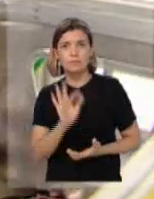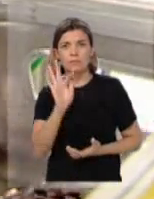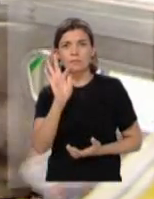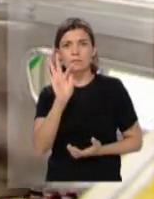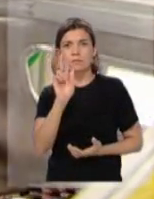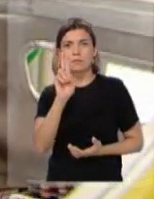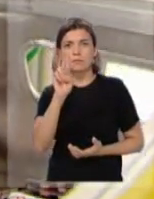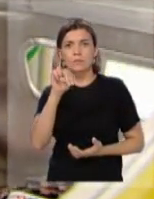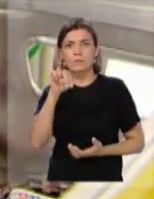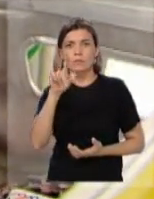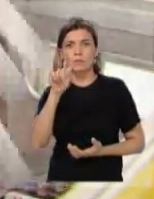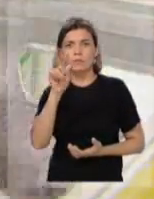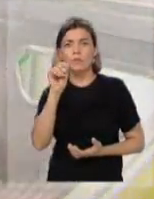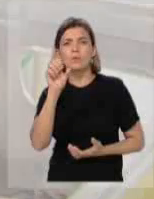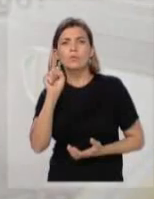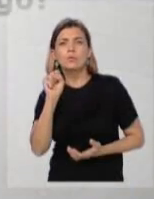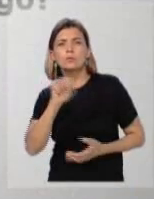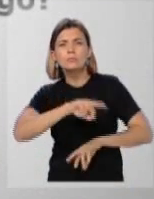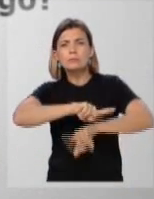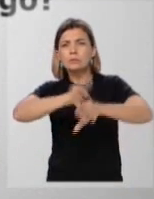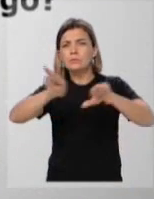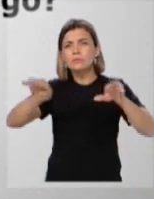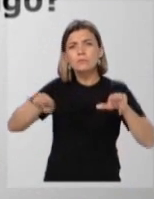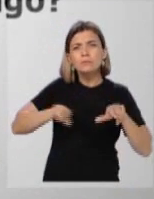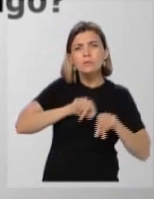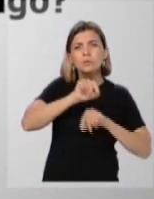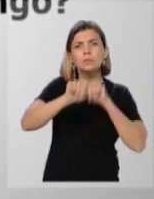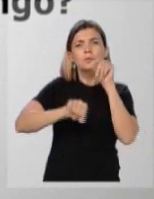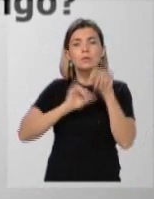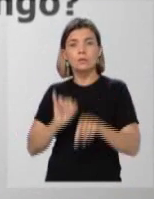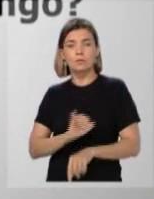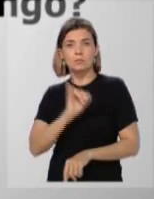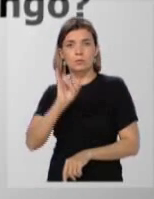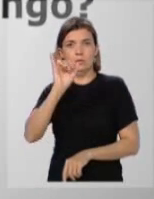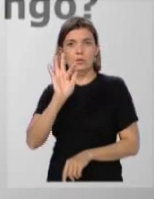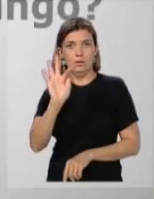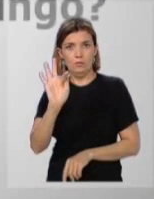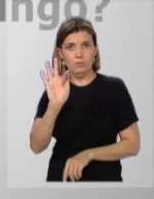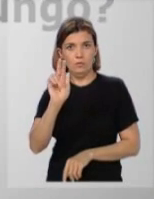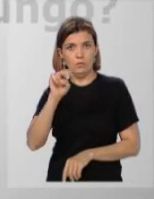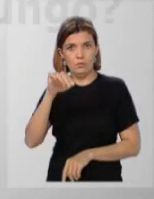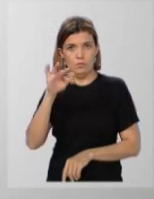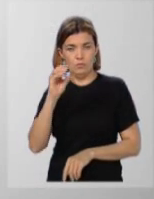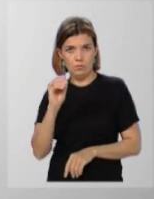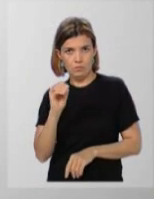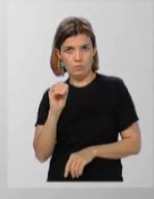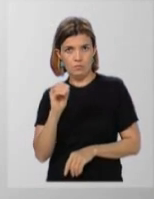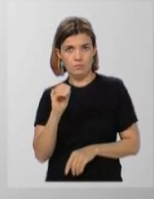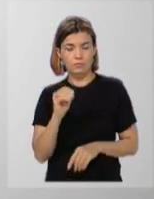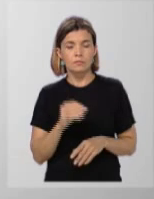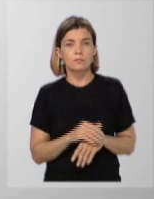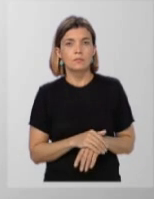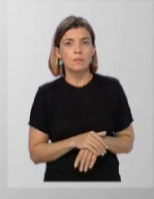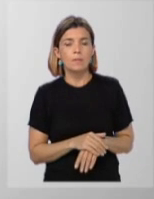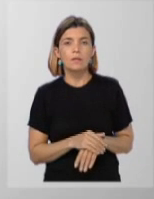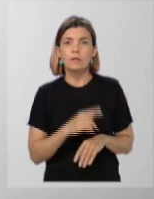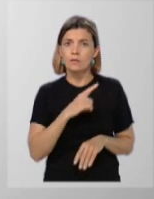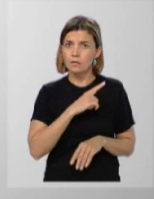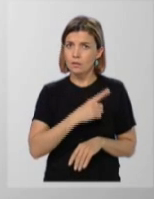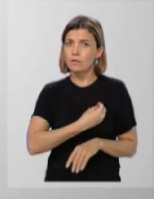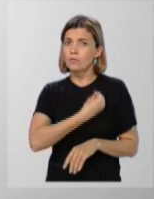Afinal de contas, quais características distinguem um fungo? Os fungos pertencem ao reino fungue.